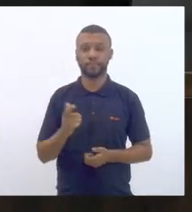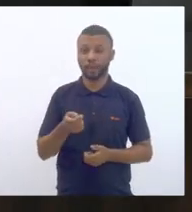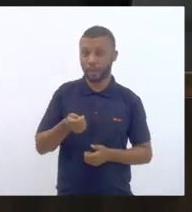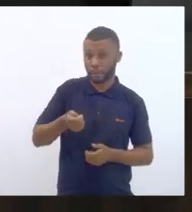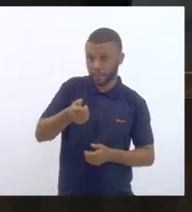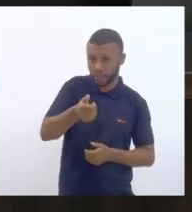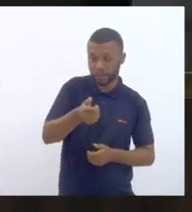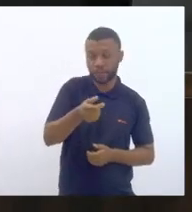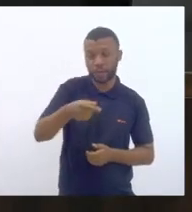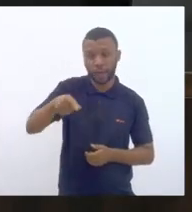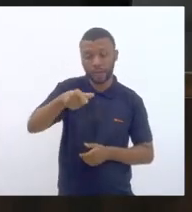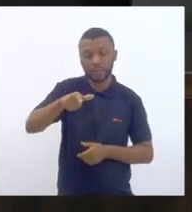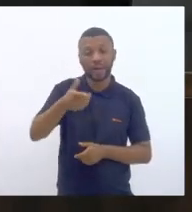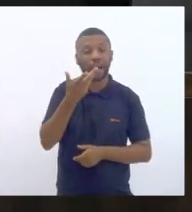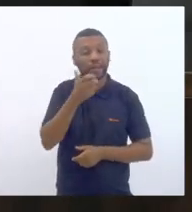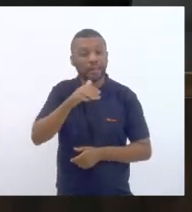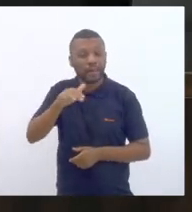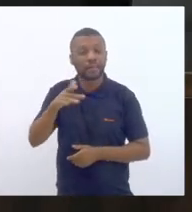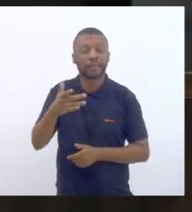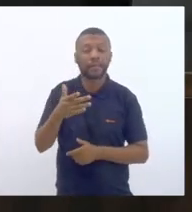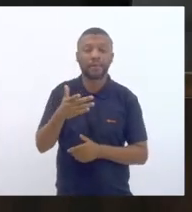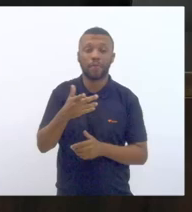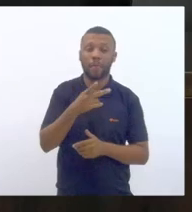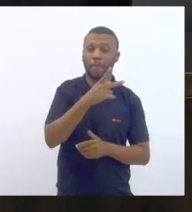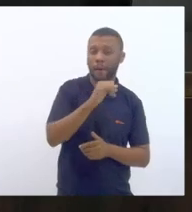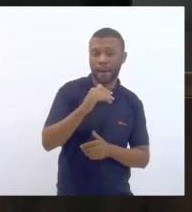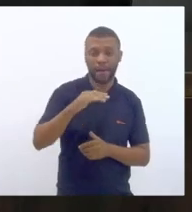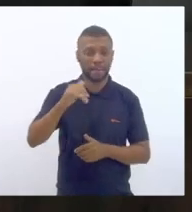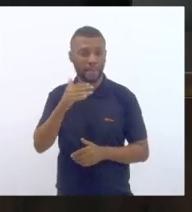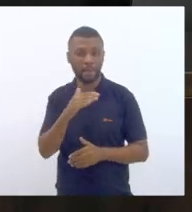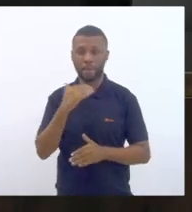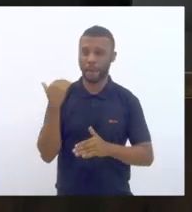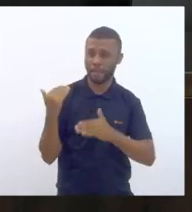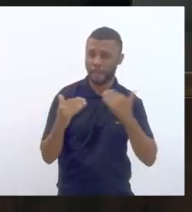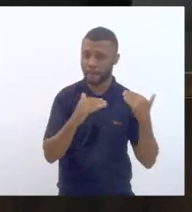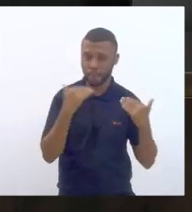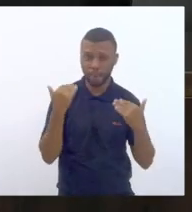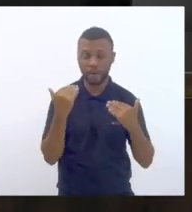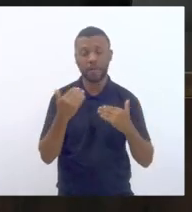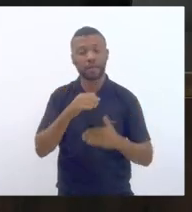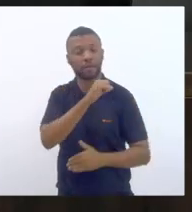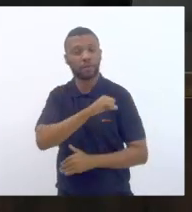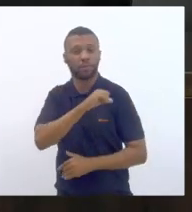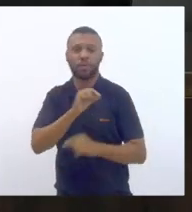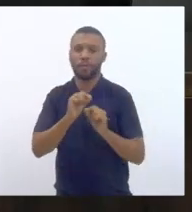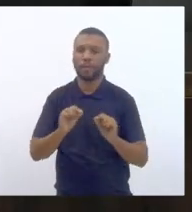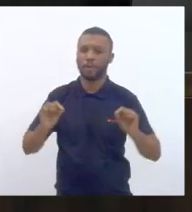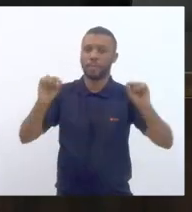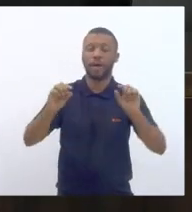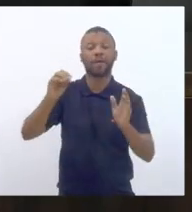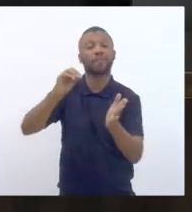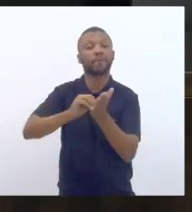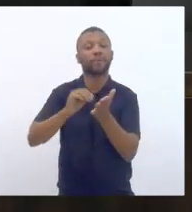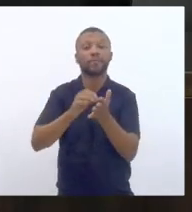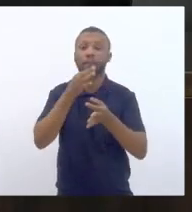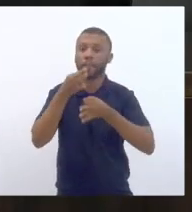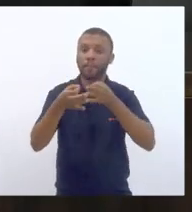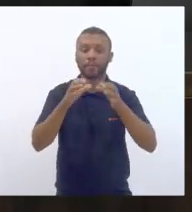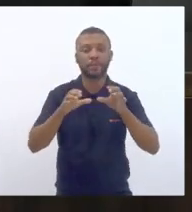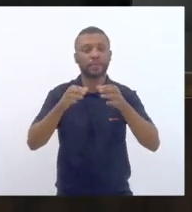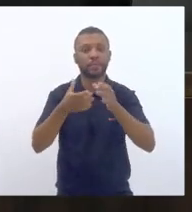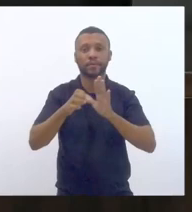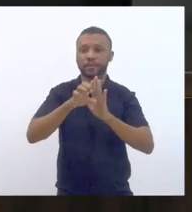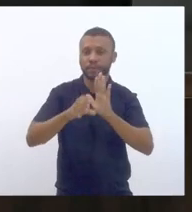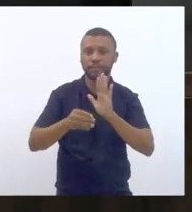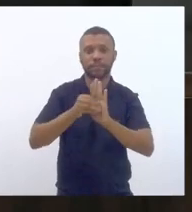aos pequenos órfãos do Covid-19 e dos desastres naturais ocorridos no estado do Rio de Janeiro. Pendente de parecer da Comissão de Emendas